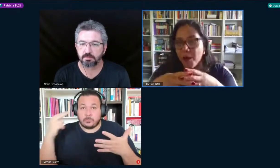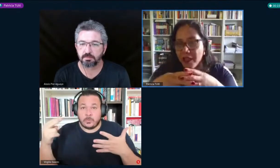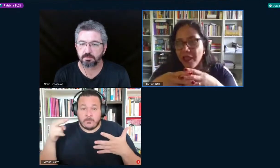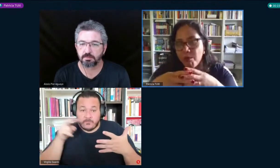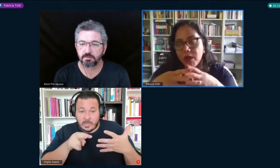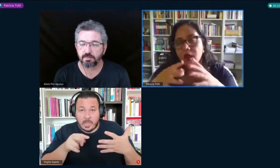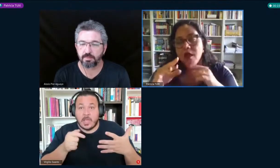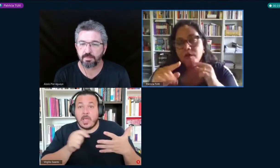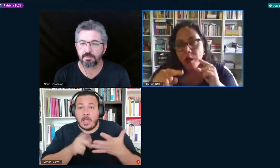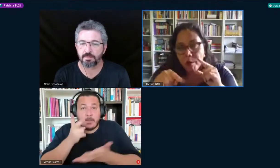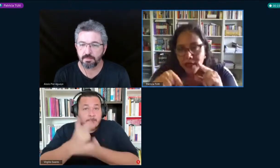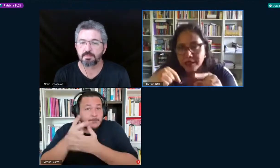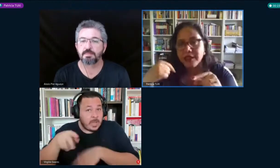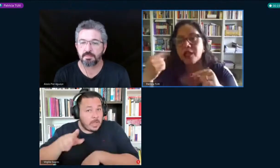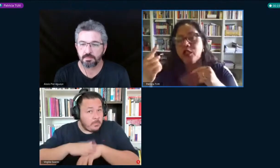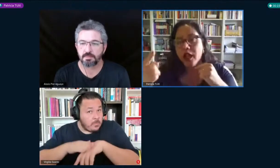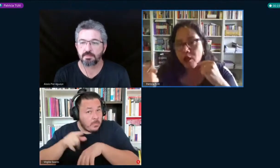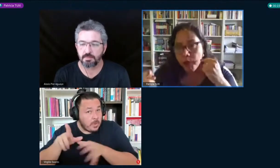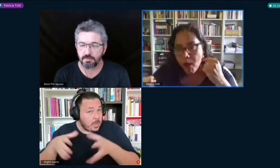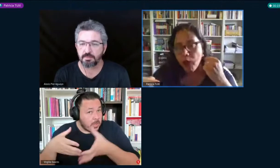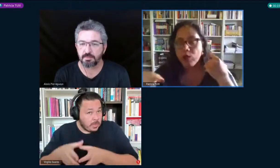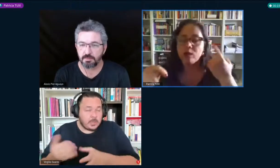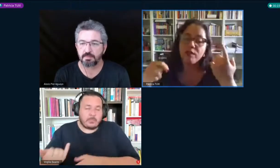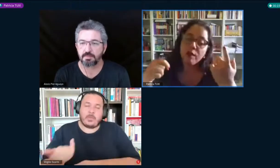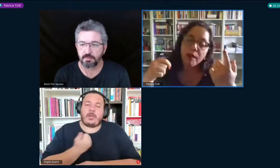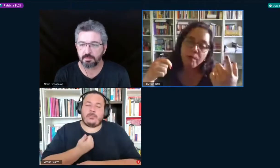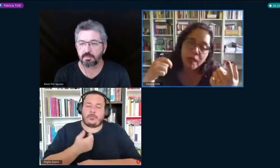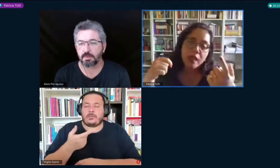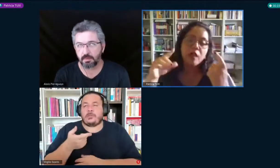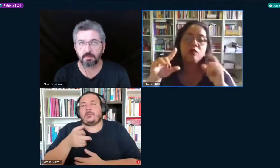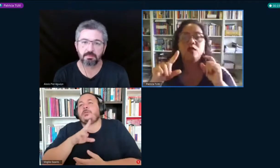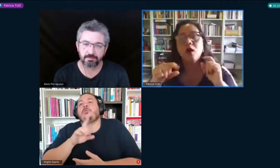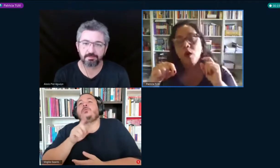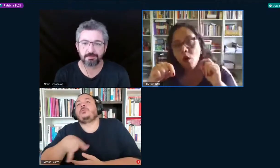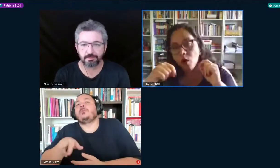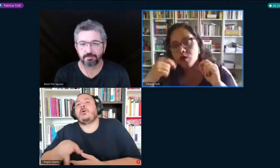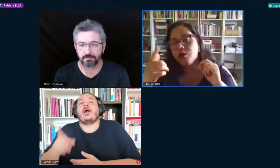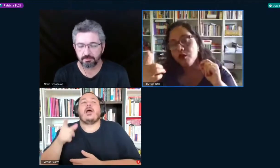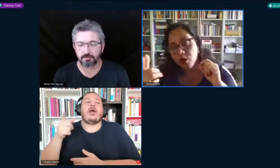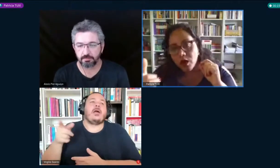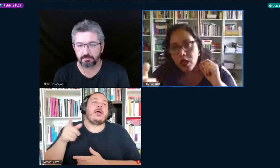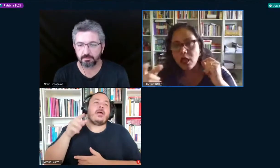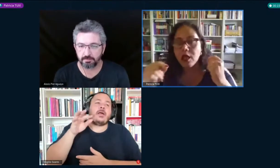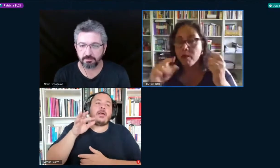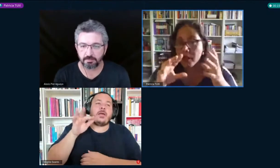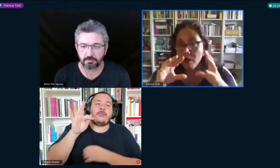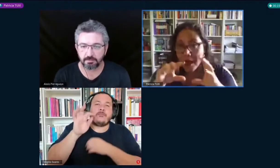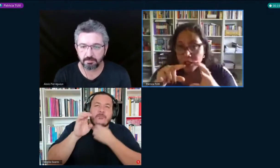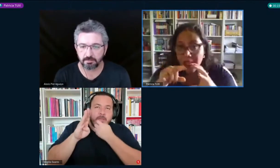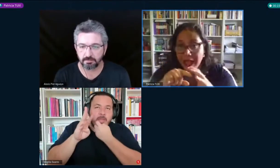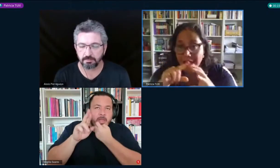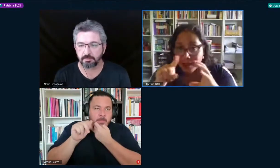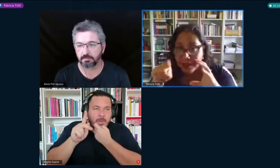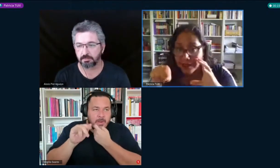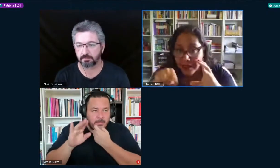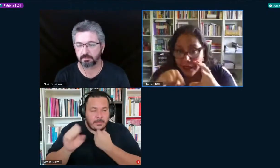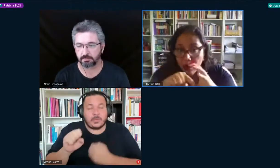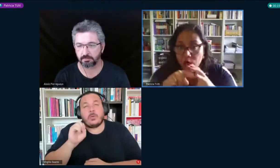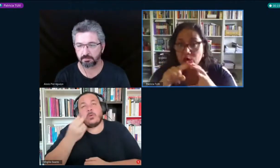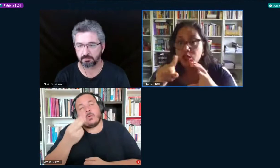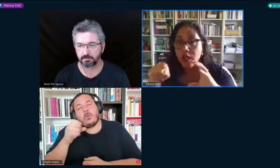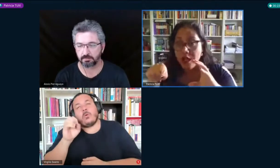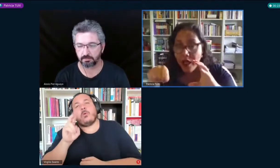feedback da própria equipe. Não precisar chegar no ponto da FebraPills ou de movidoria, porque eu acho que